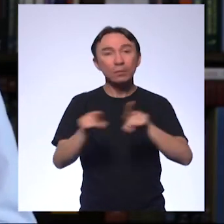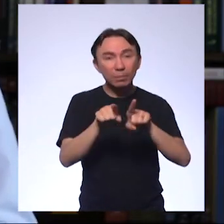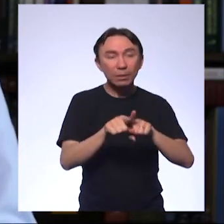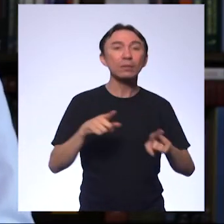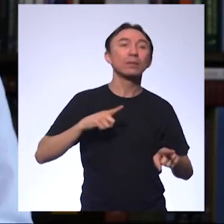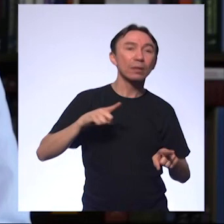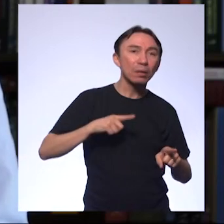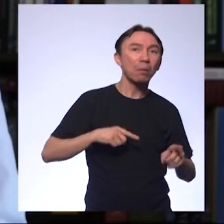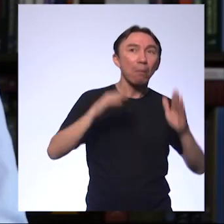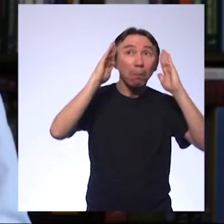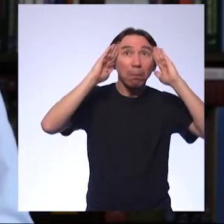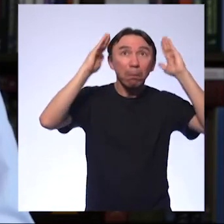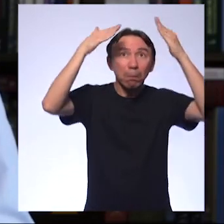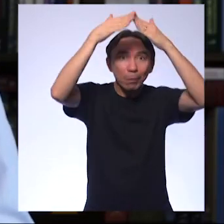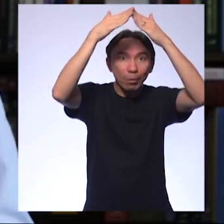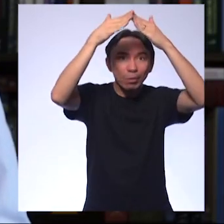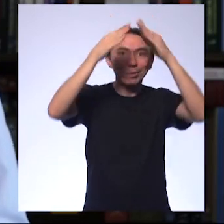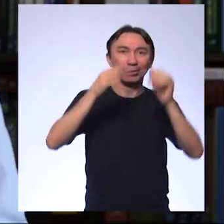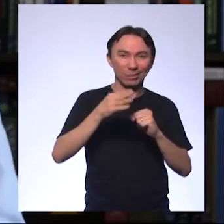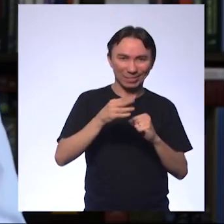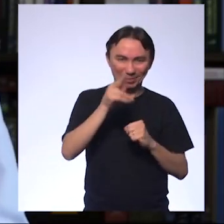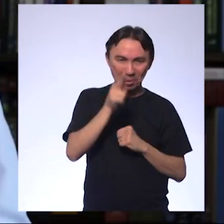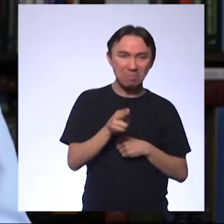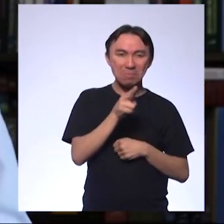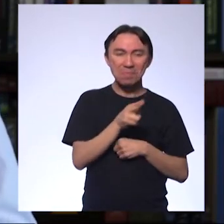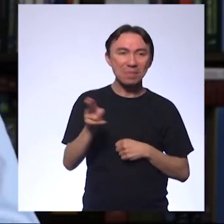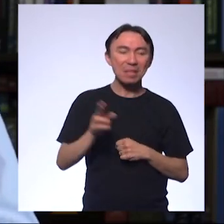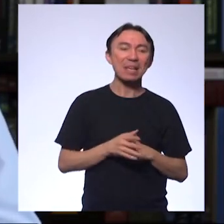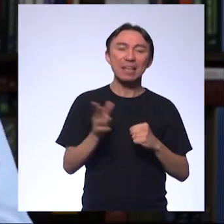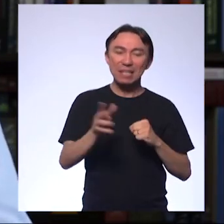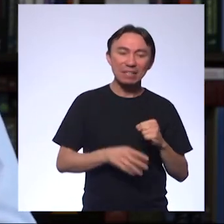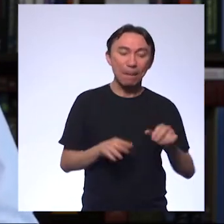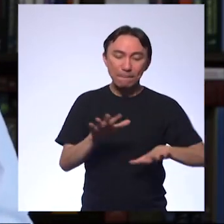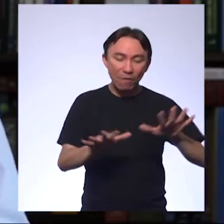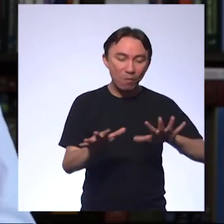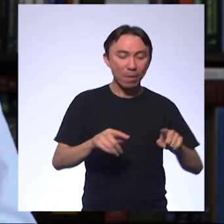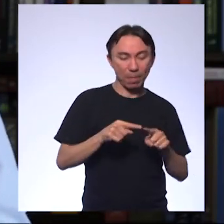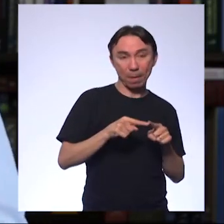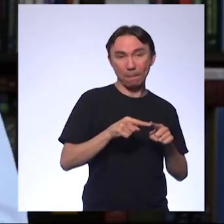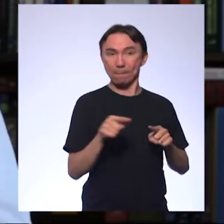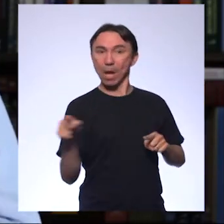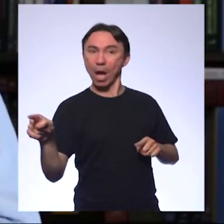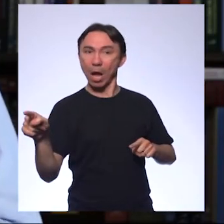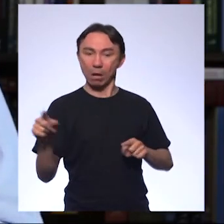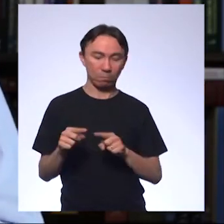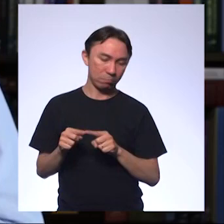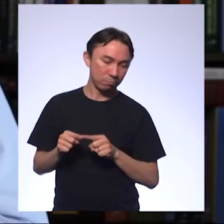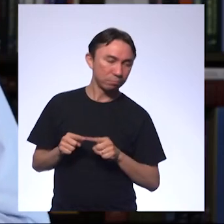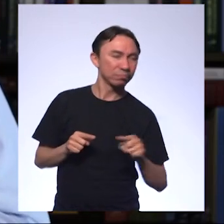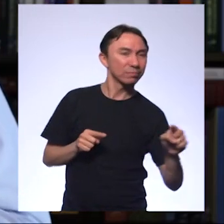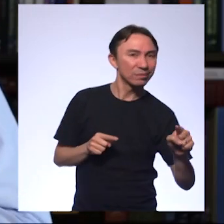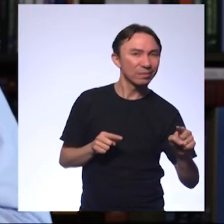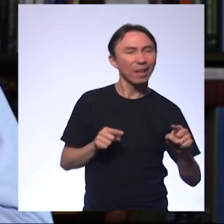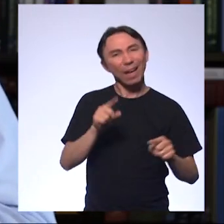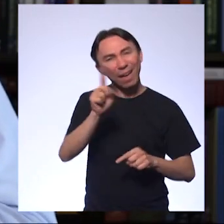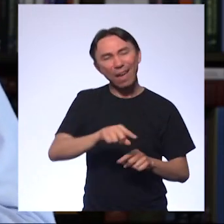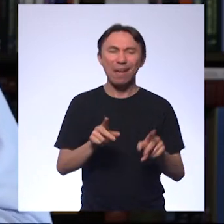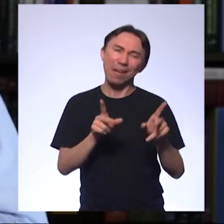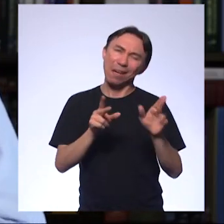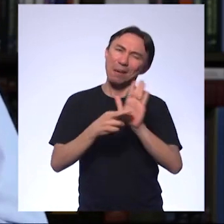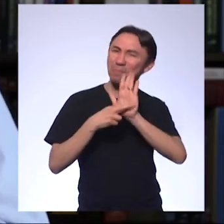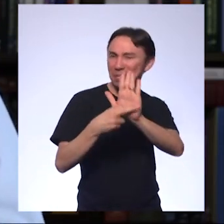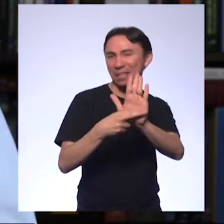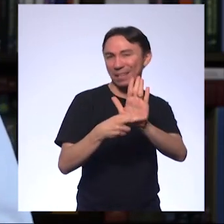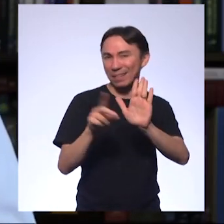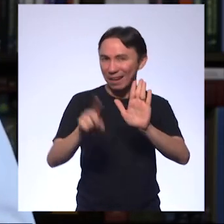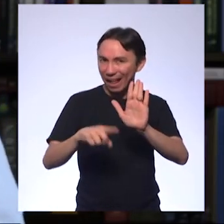que com a sua movimentação em diagonal reflete também um pouco do poder religioso, né, que vai de